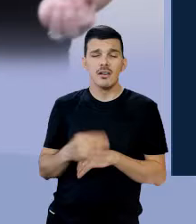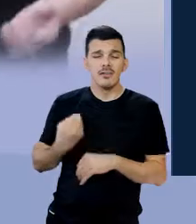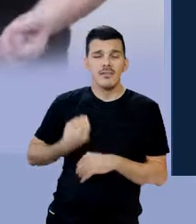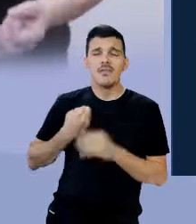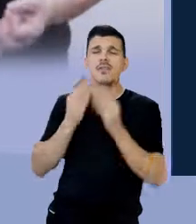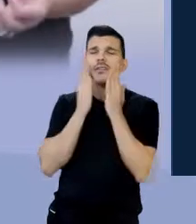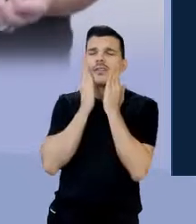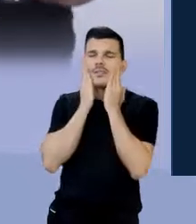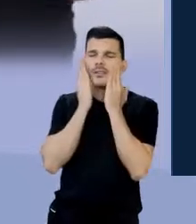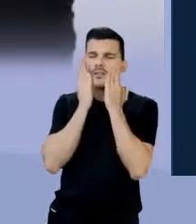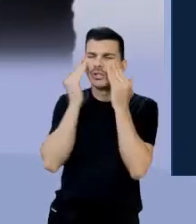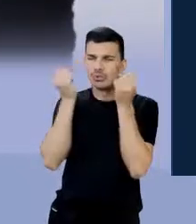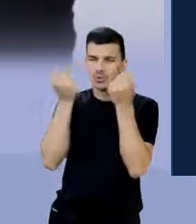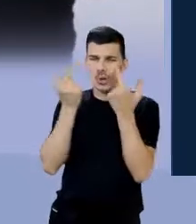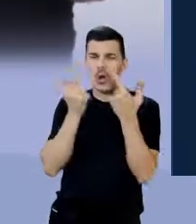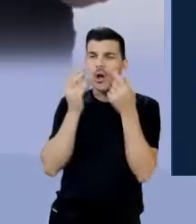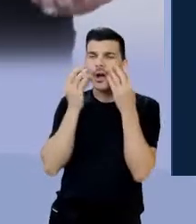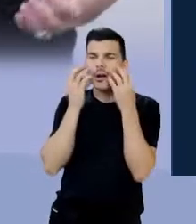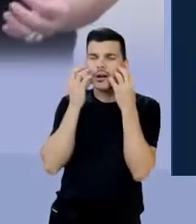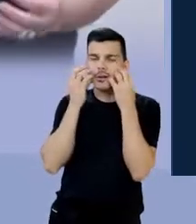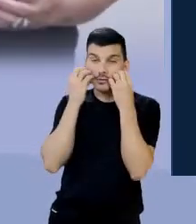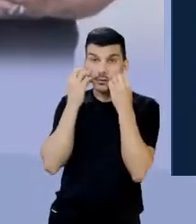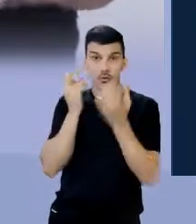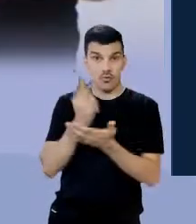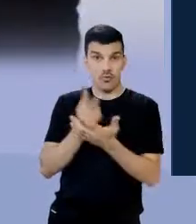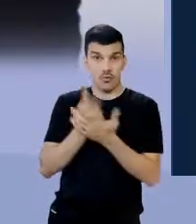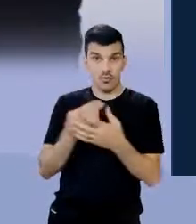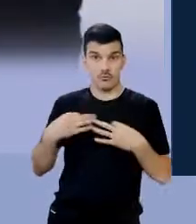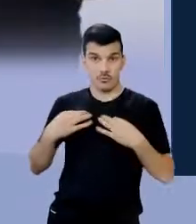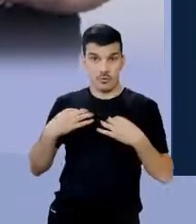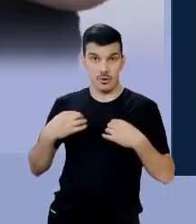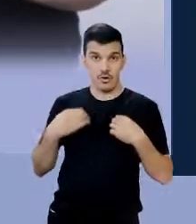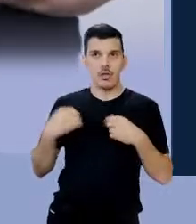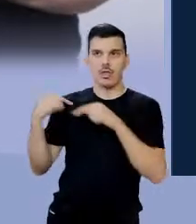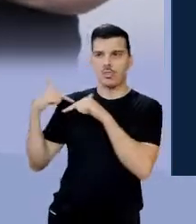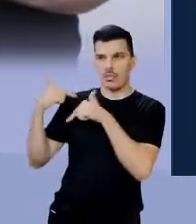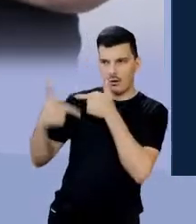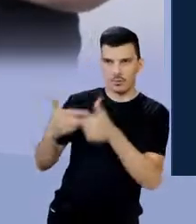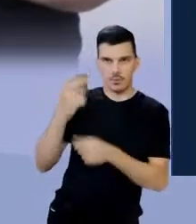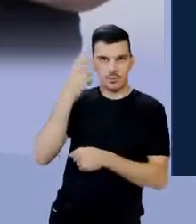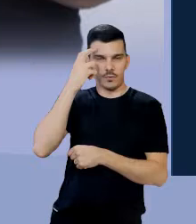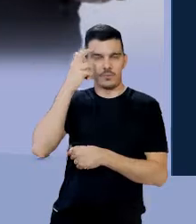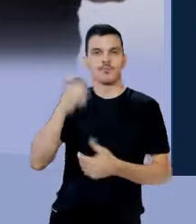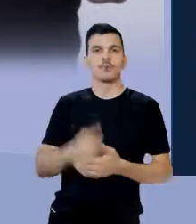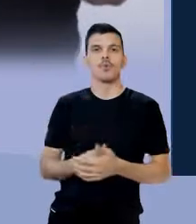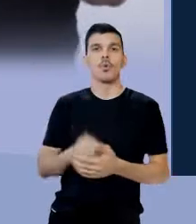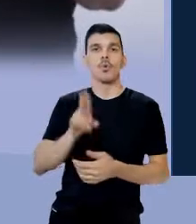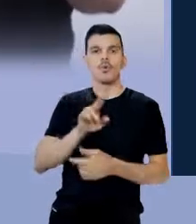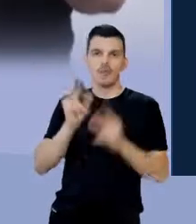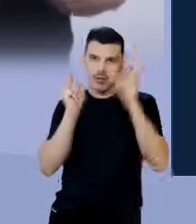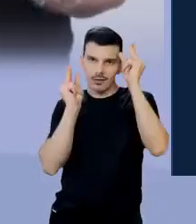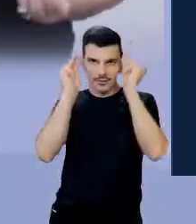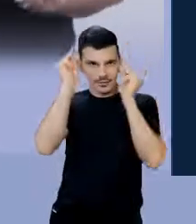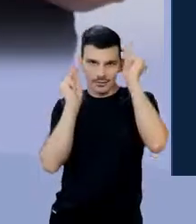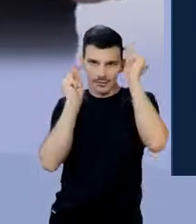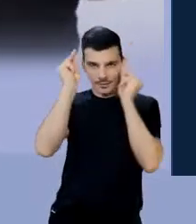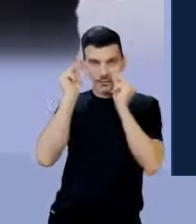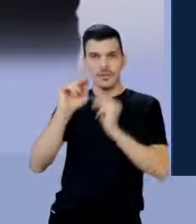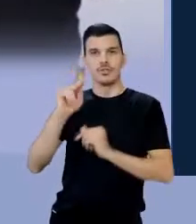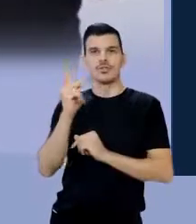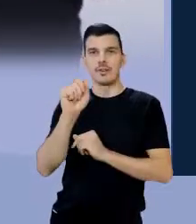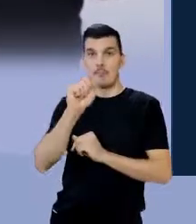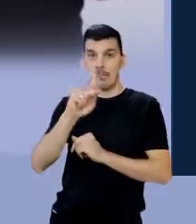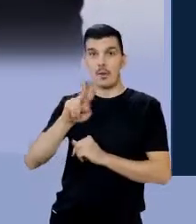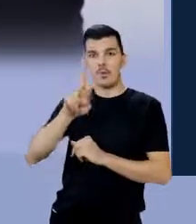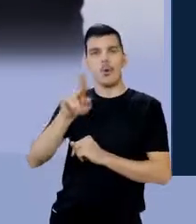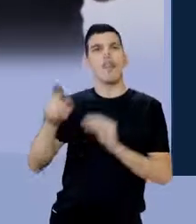submetido à aridez, continua vestido de maneira tradicional, ele usa um chapéu que